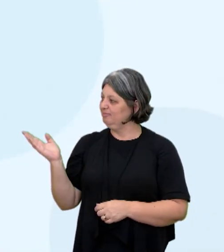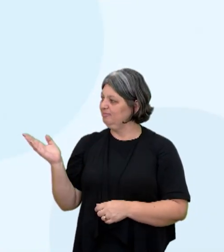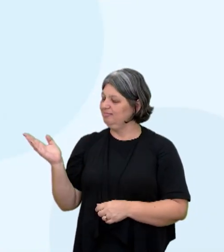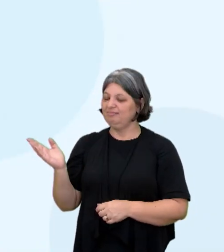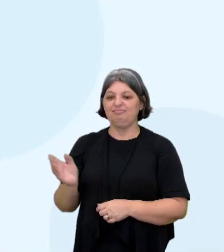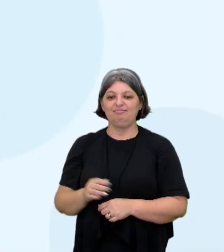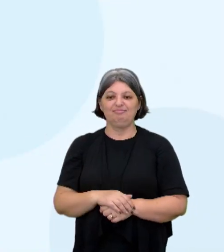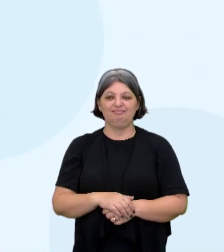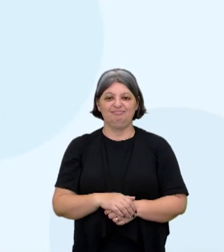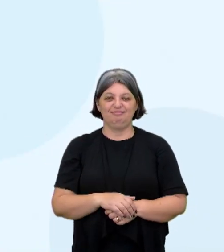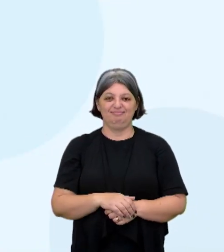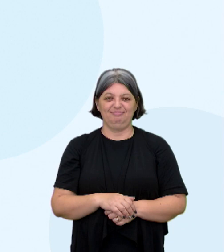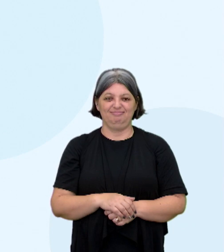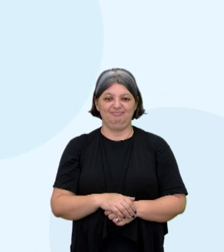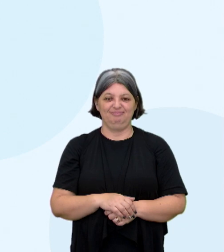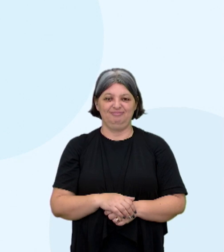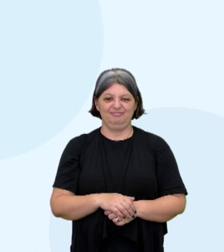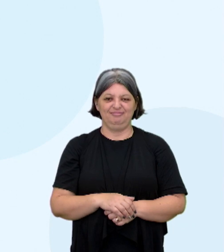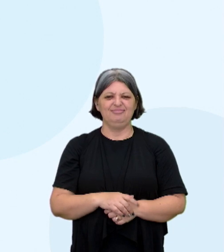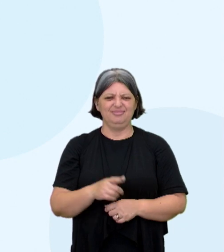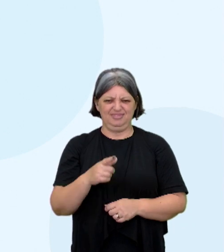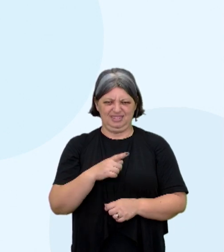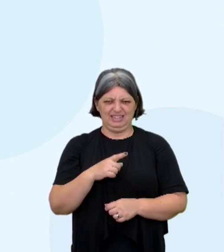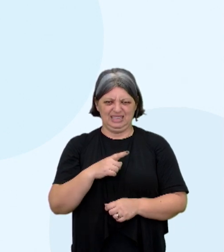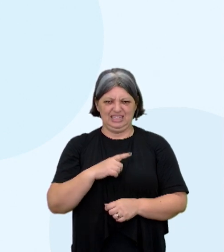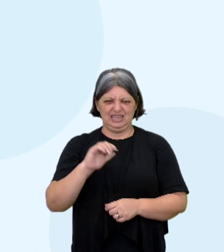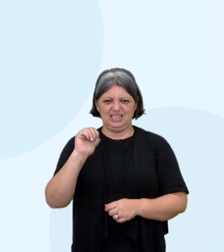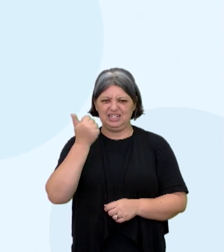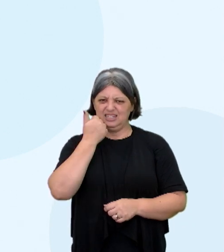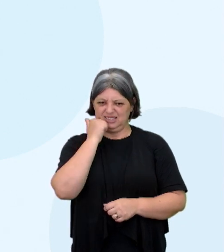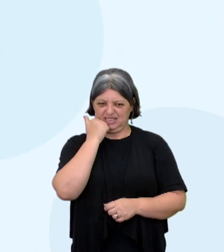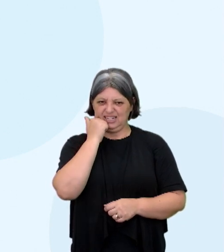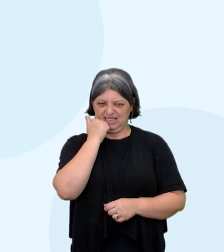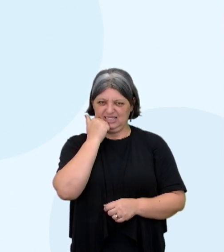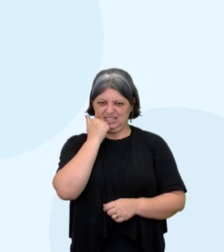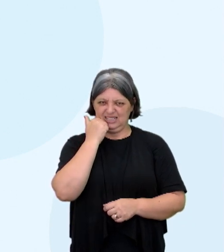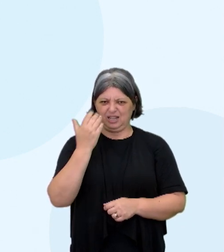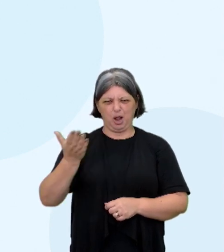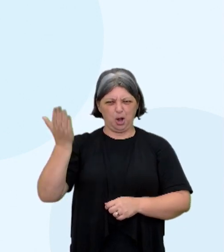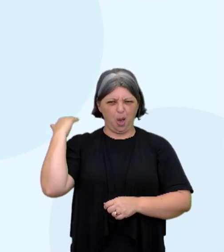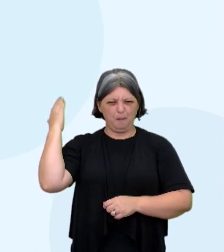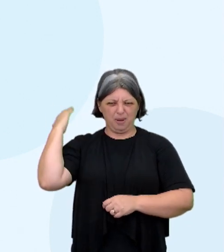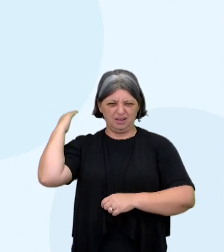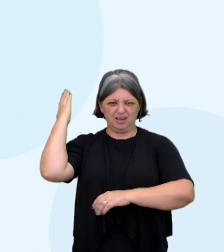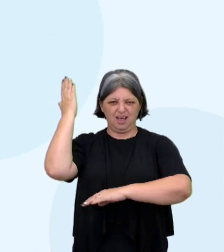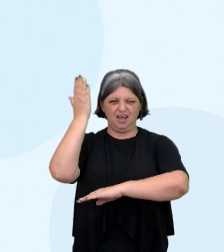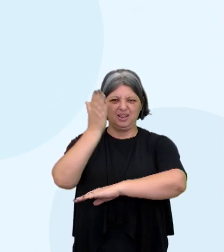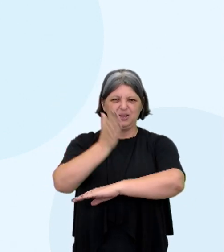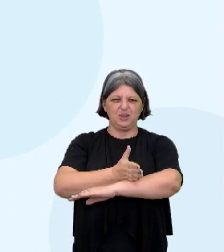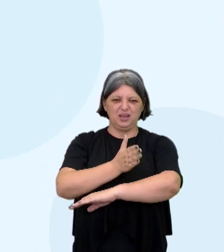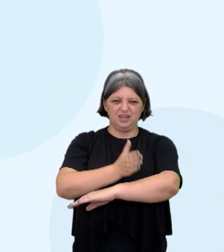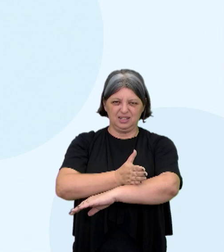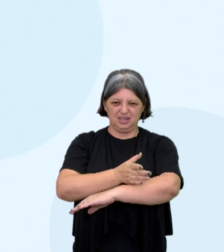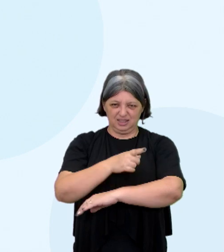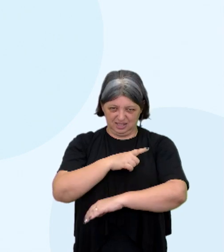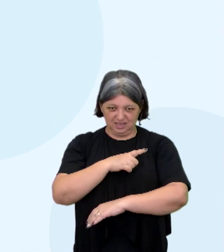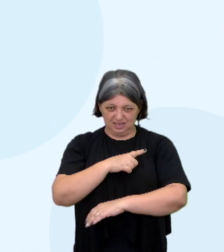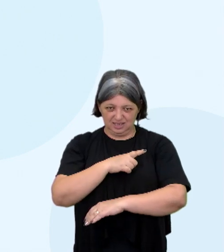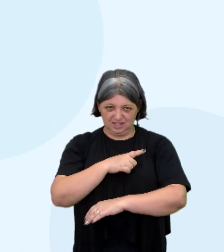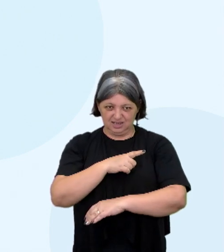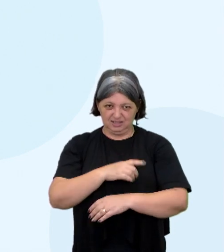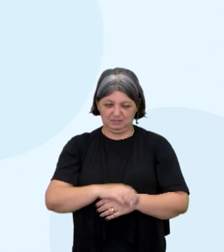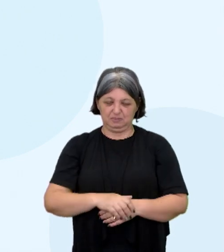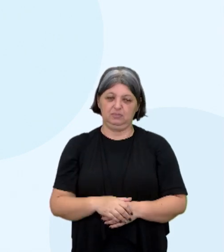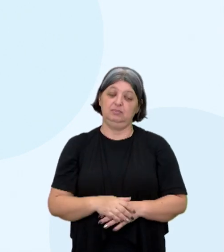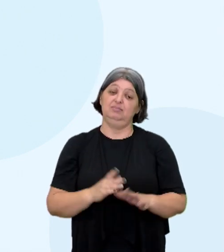será que havia ciência na Idade Média? Eu sei que vocês estão com o